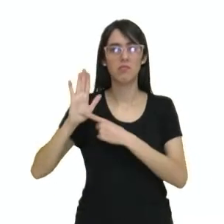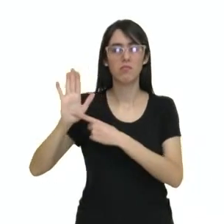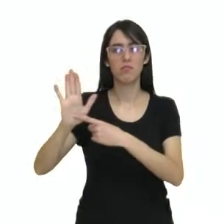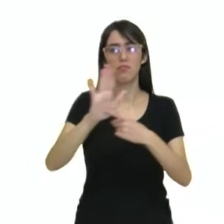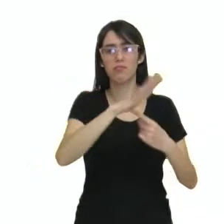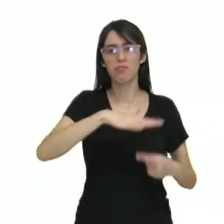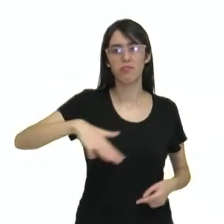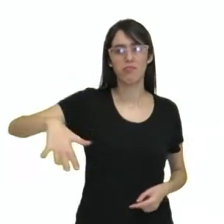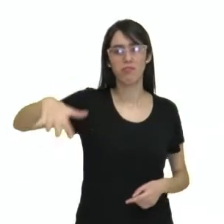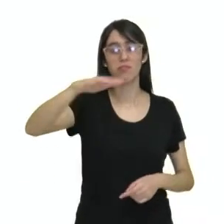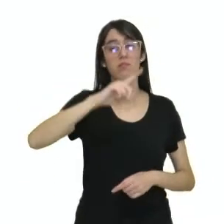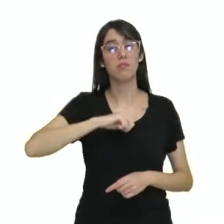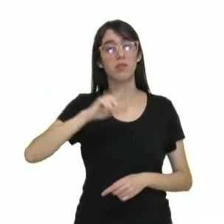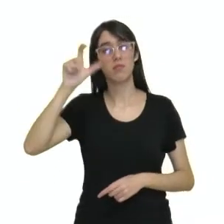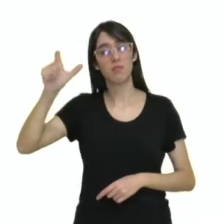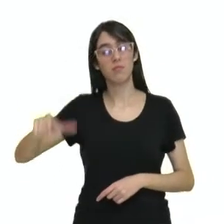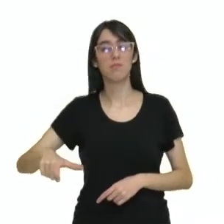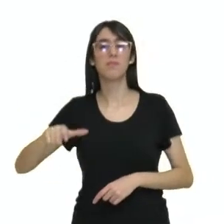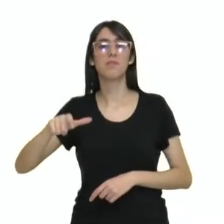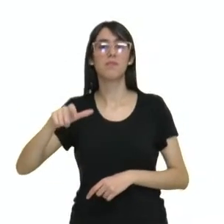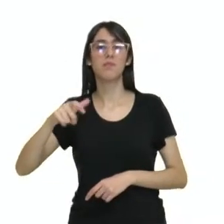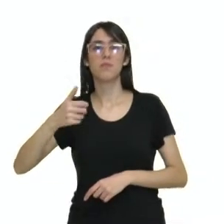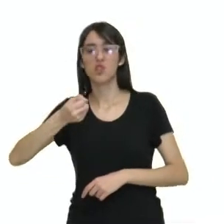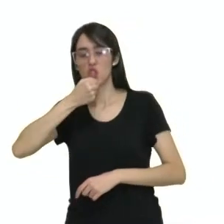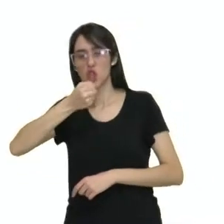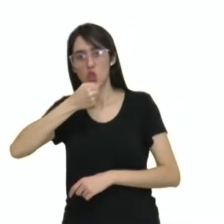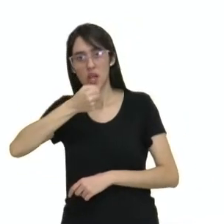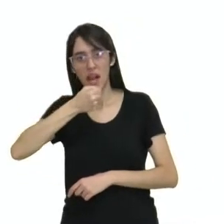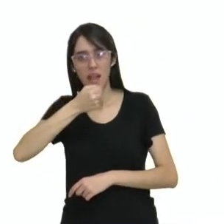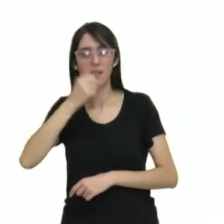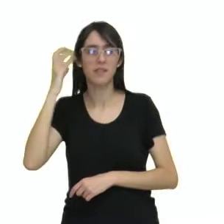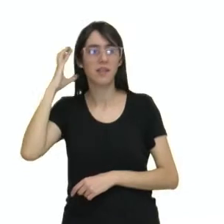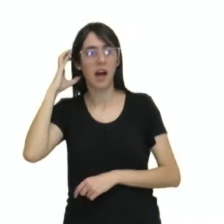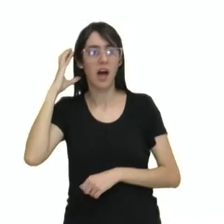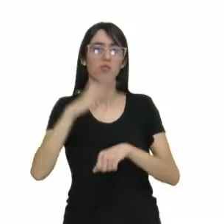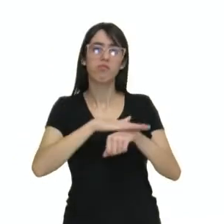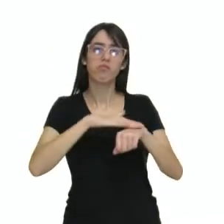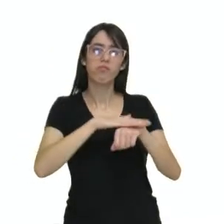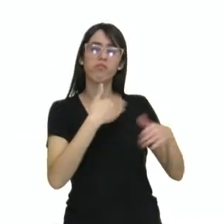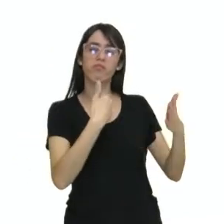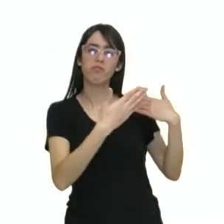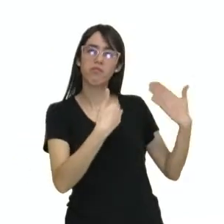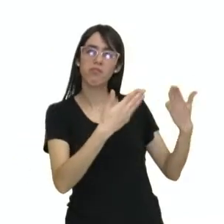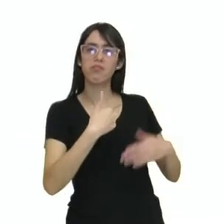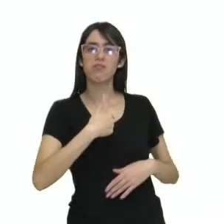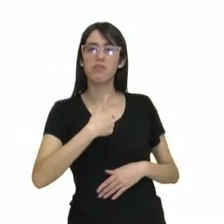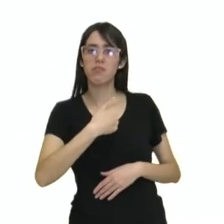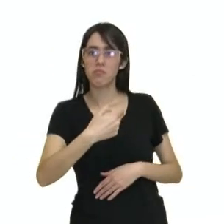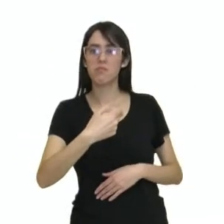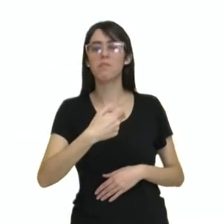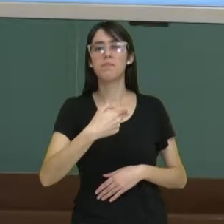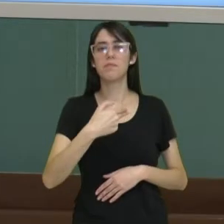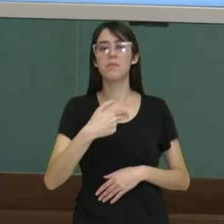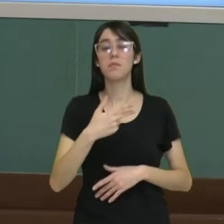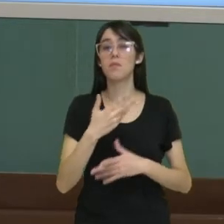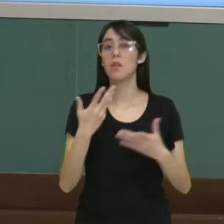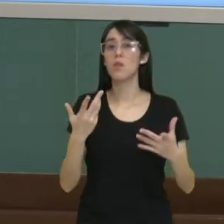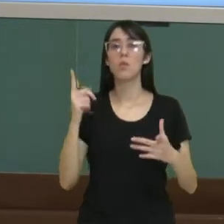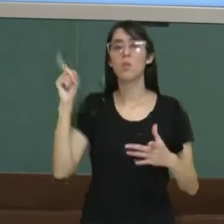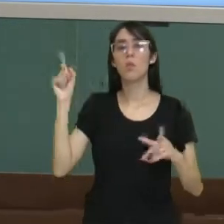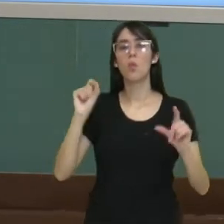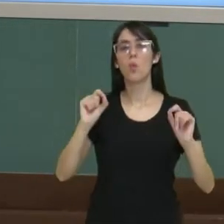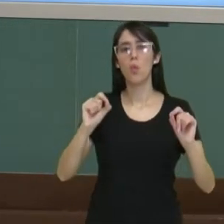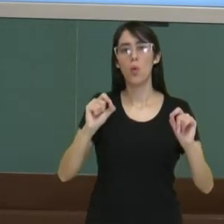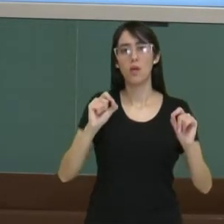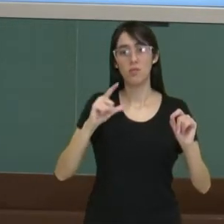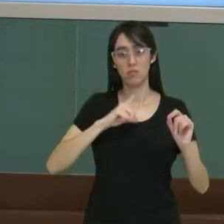uma conversa do senhor Lorival Fontes e jornalistas de rádio. O que será o novo oficial e radiodifusão? Ou seja, o